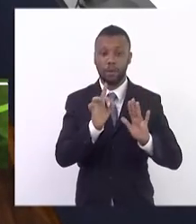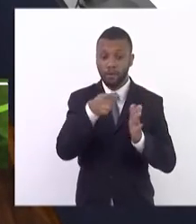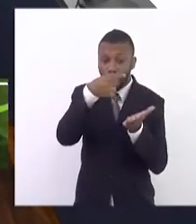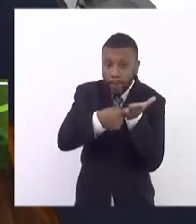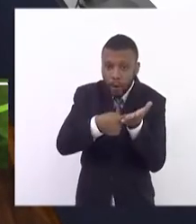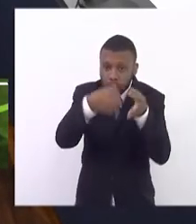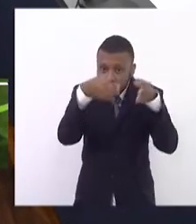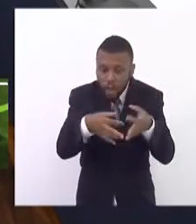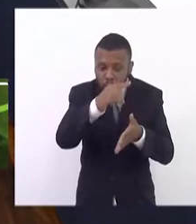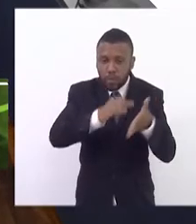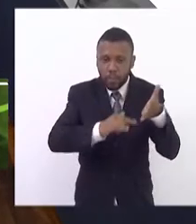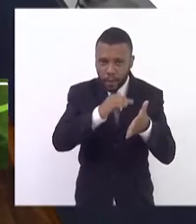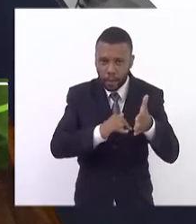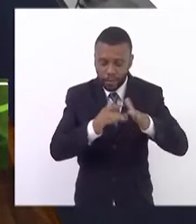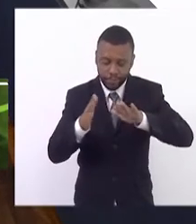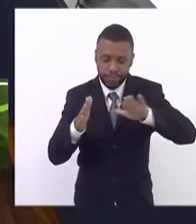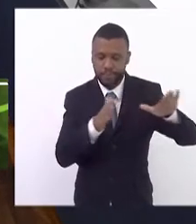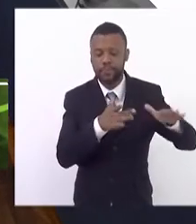por favor.